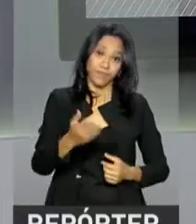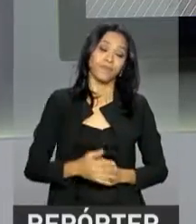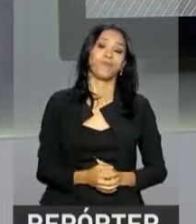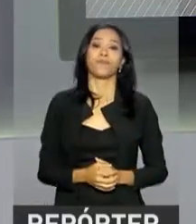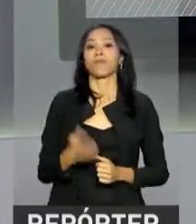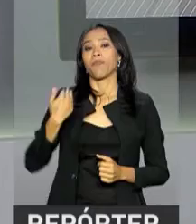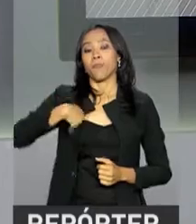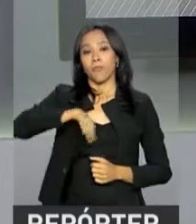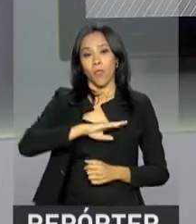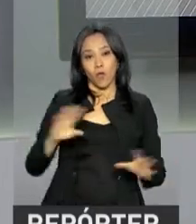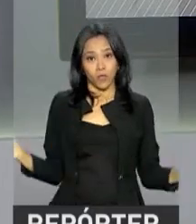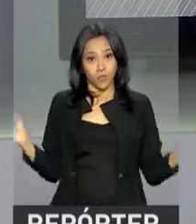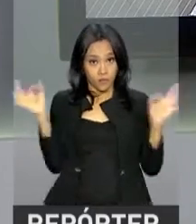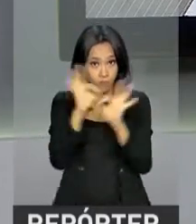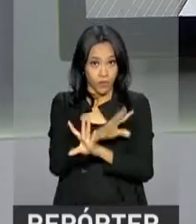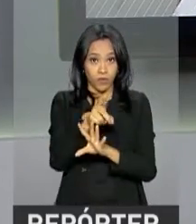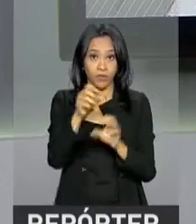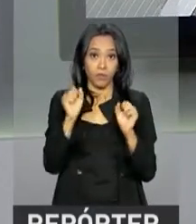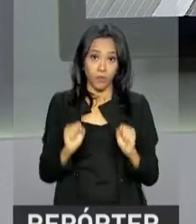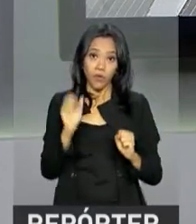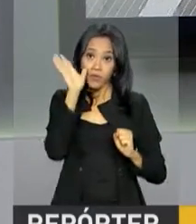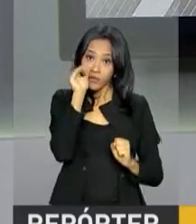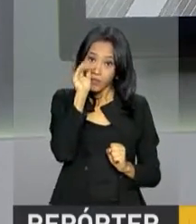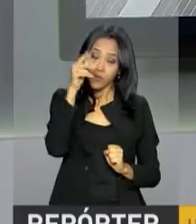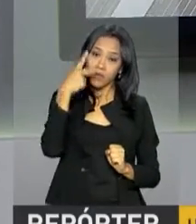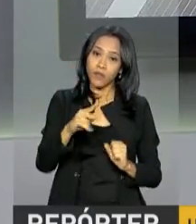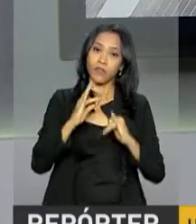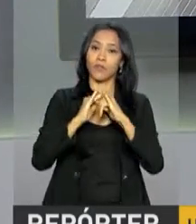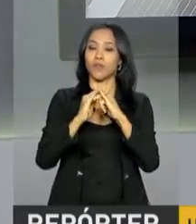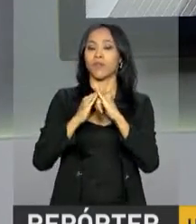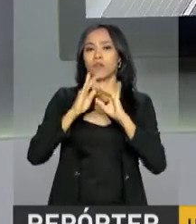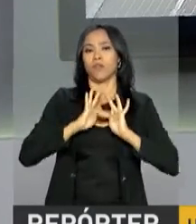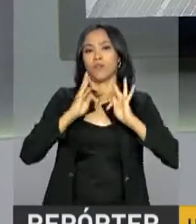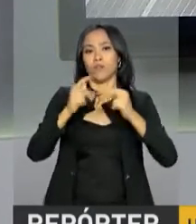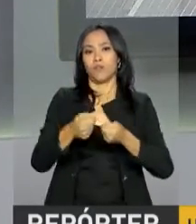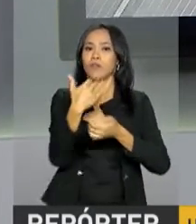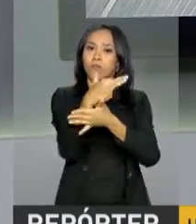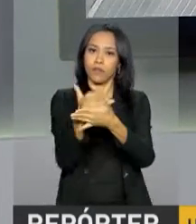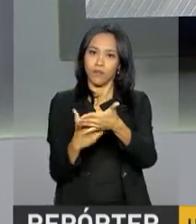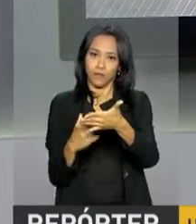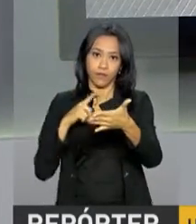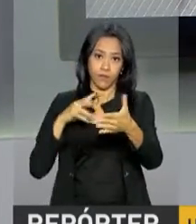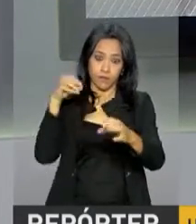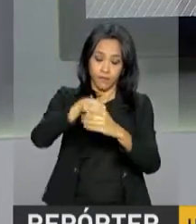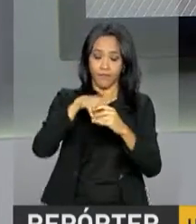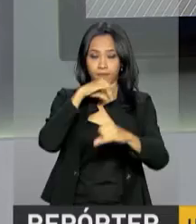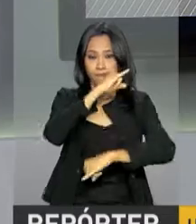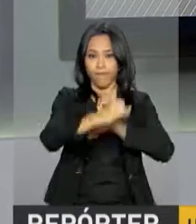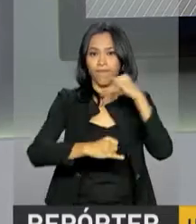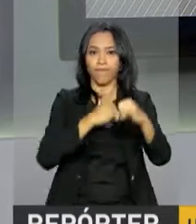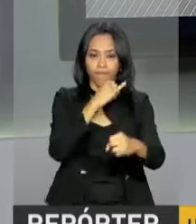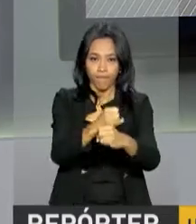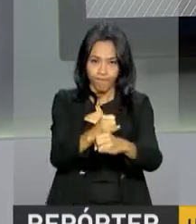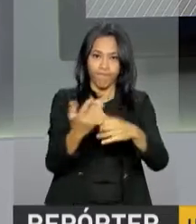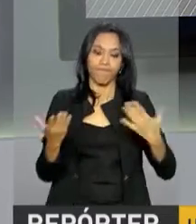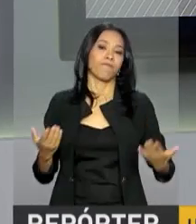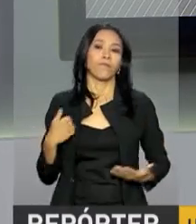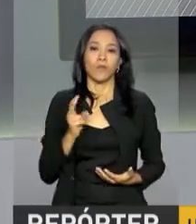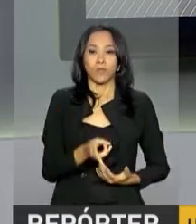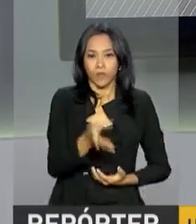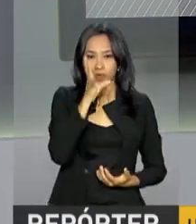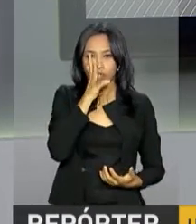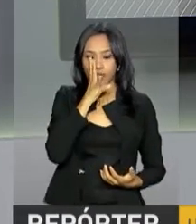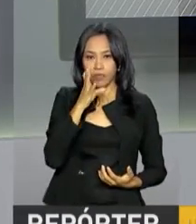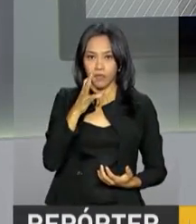aqui você pode rever as reportagens no youtube e toda nossa programação também está na página da nbr na internet